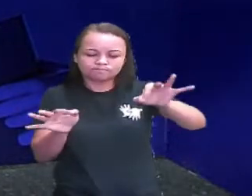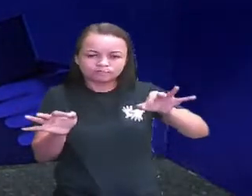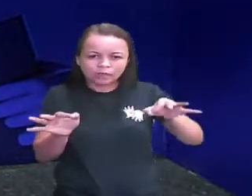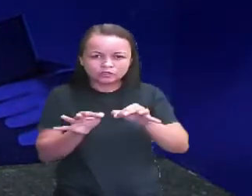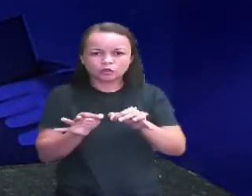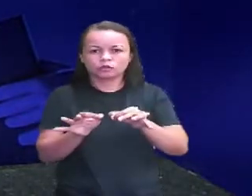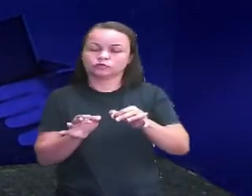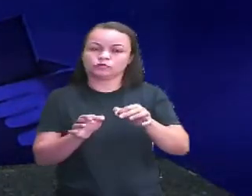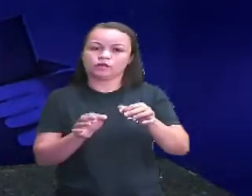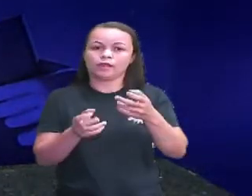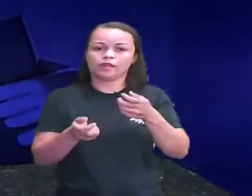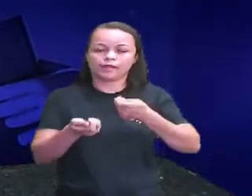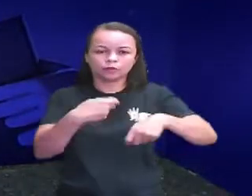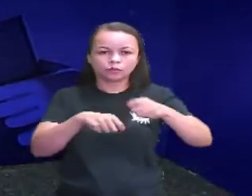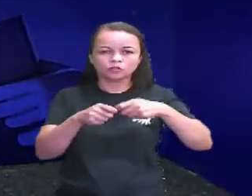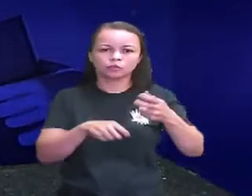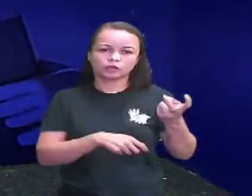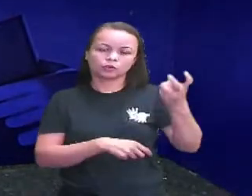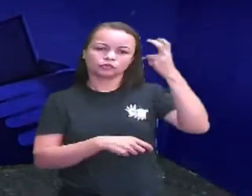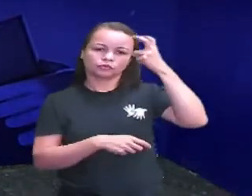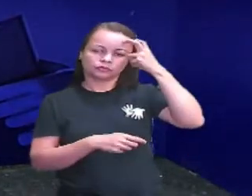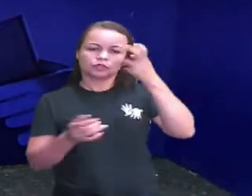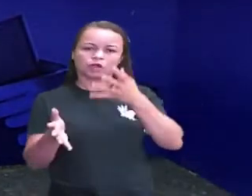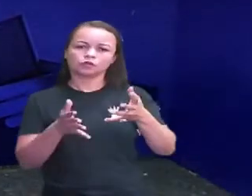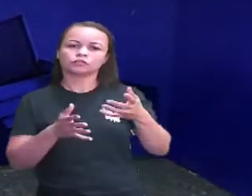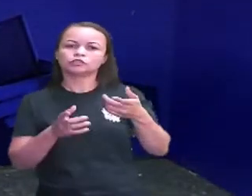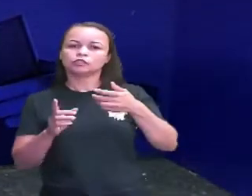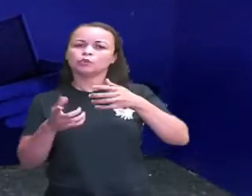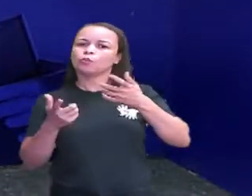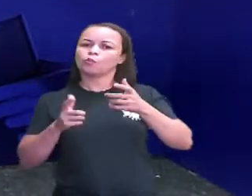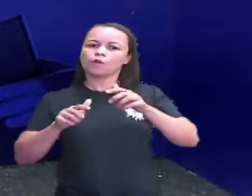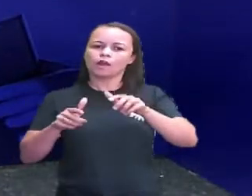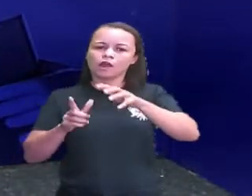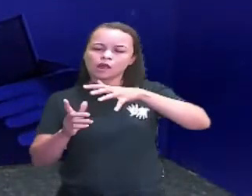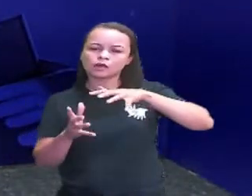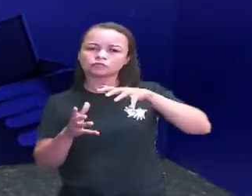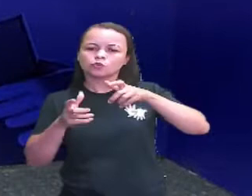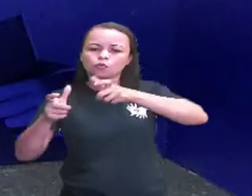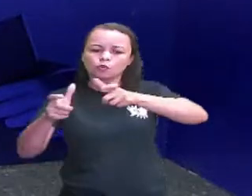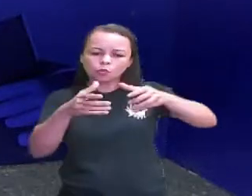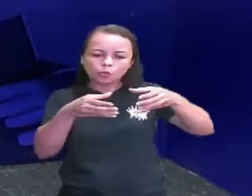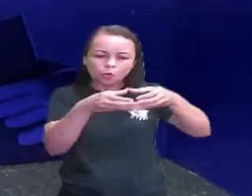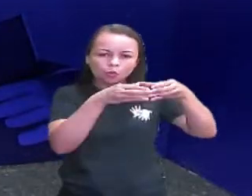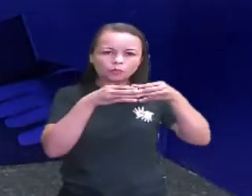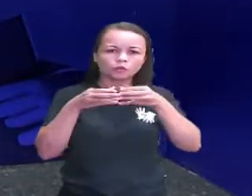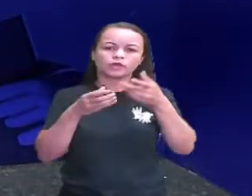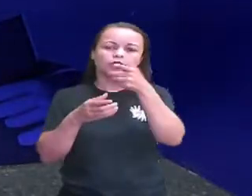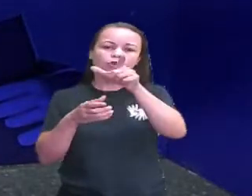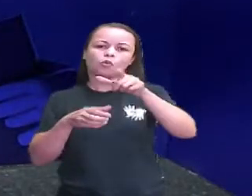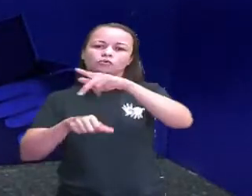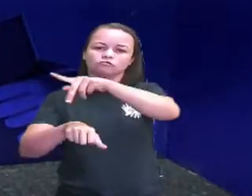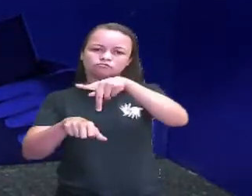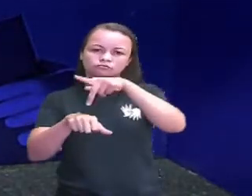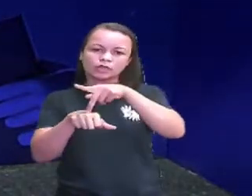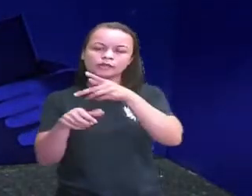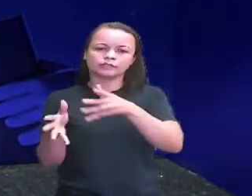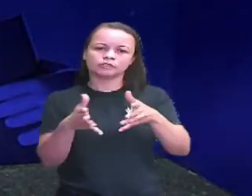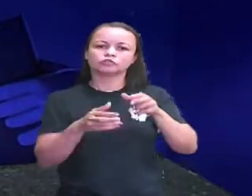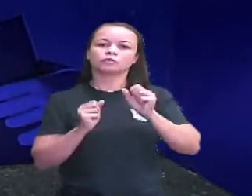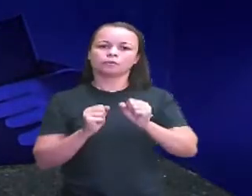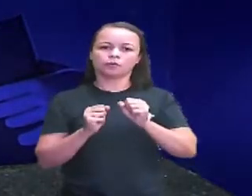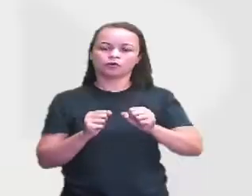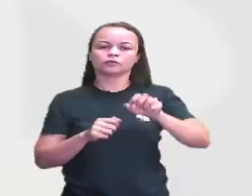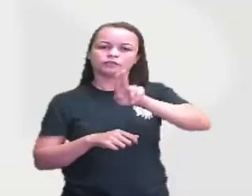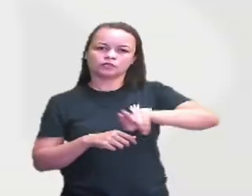e cultural de uma nação sobre outros países. O termo pode ser usado tanto para se referir a